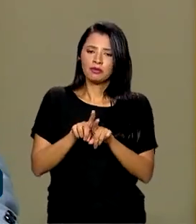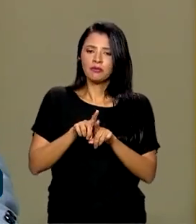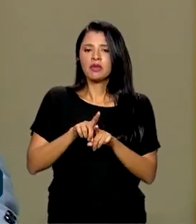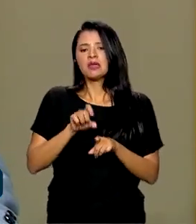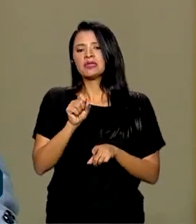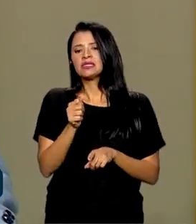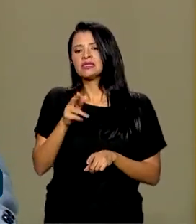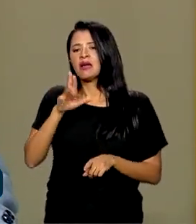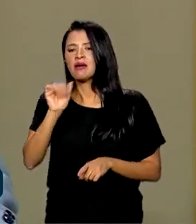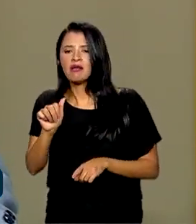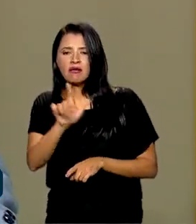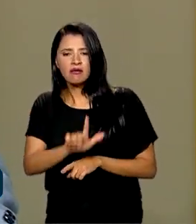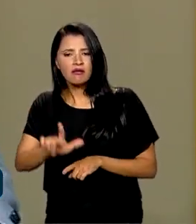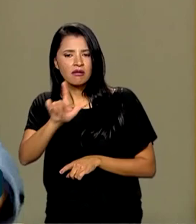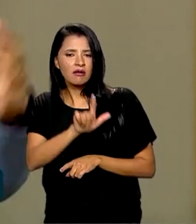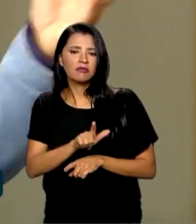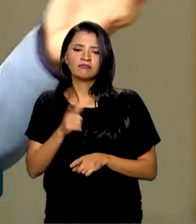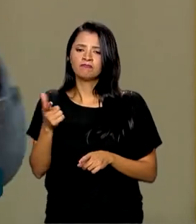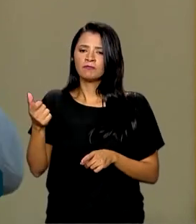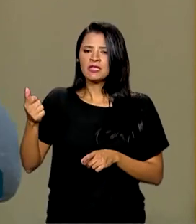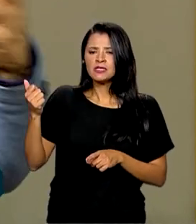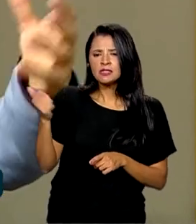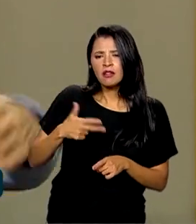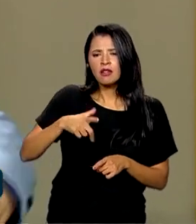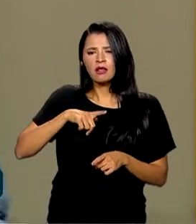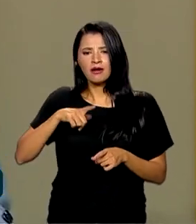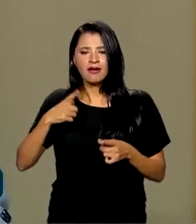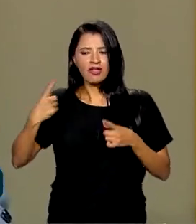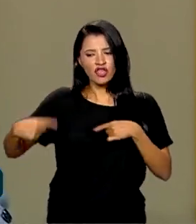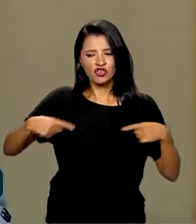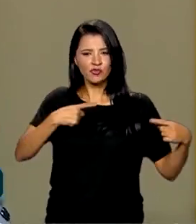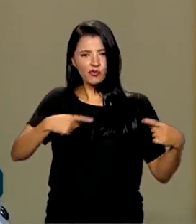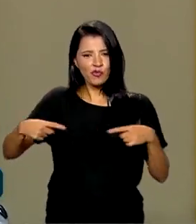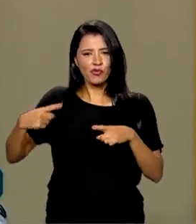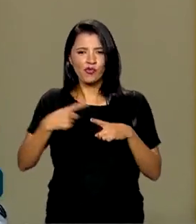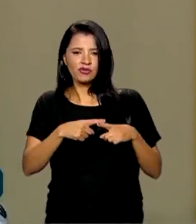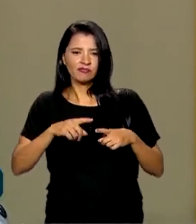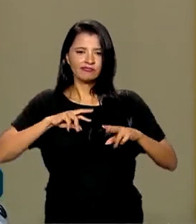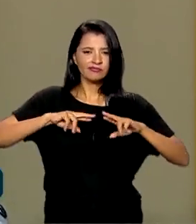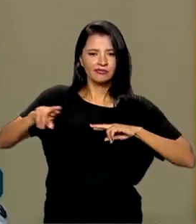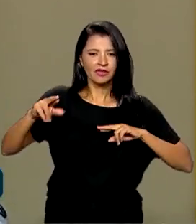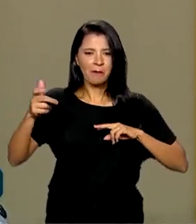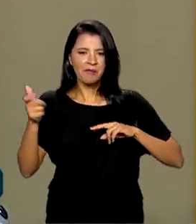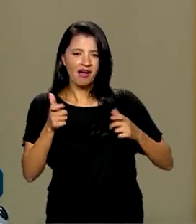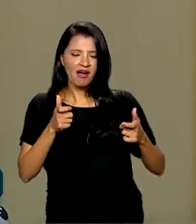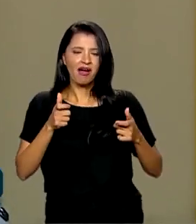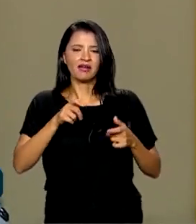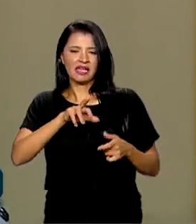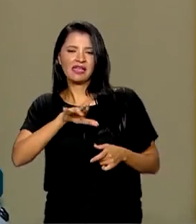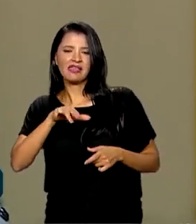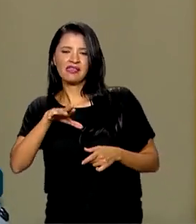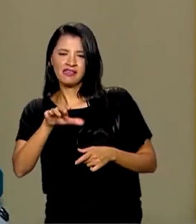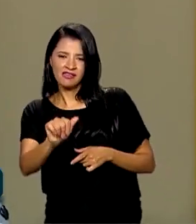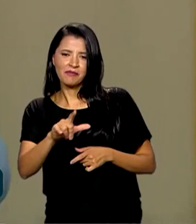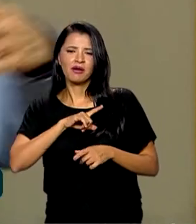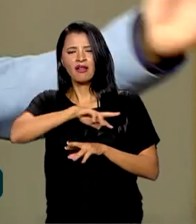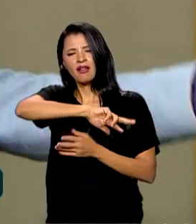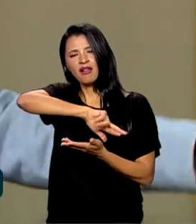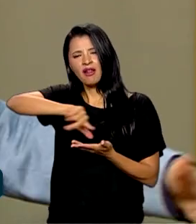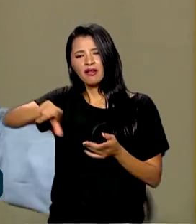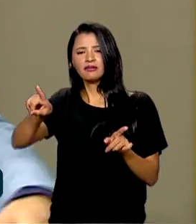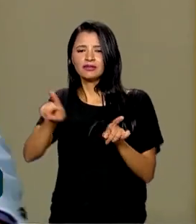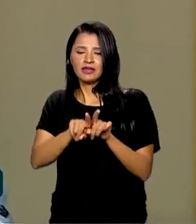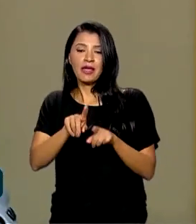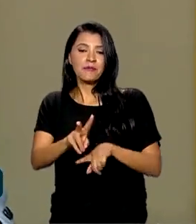saraus, né, literários, slams, que são essas disputas de rimas, né? Dentre várias outras iniciativas, empréstimos